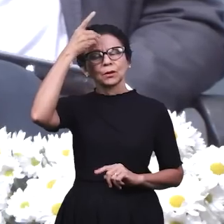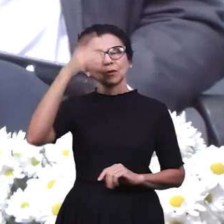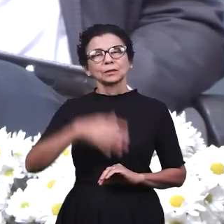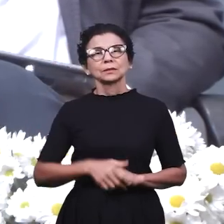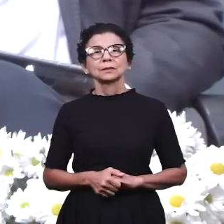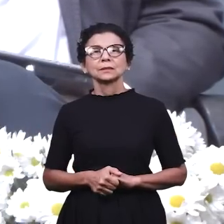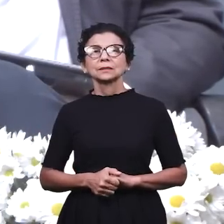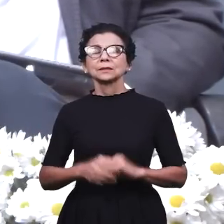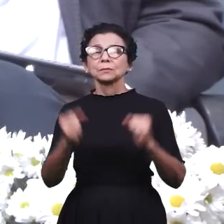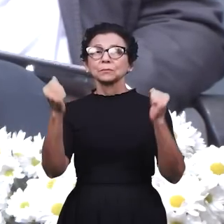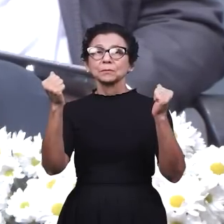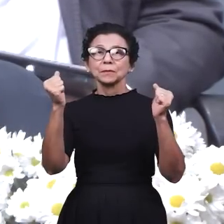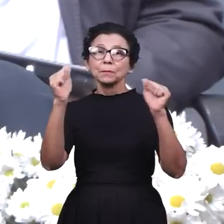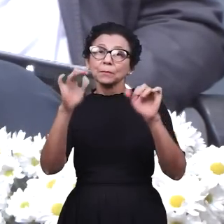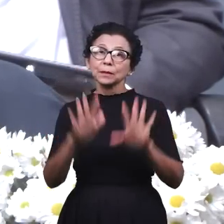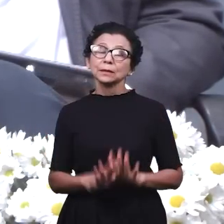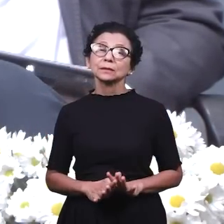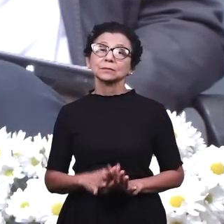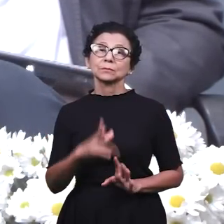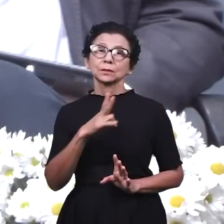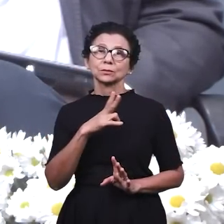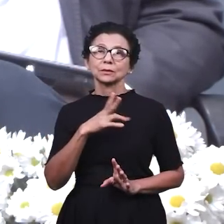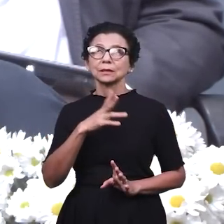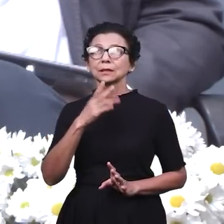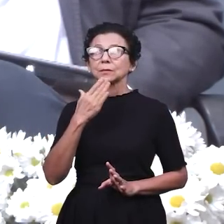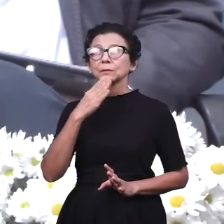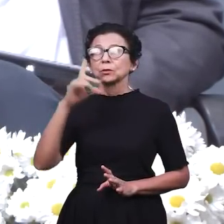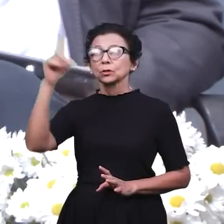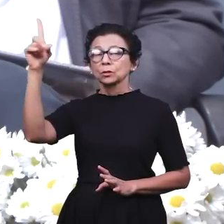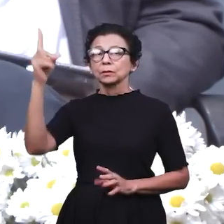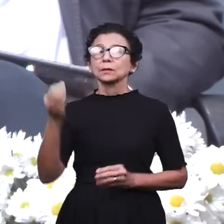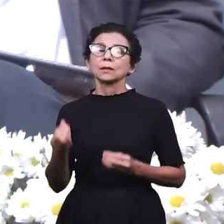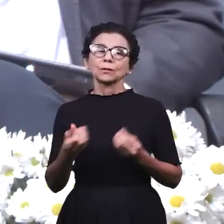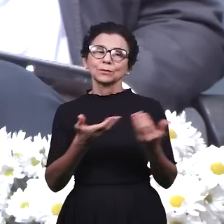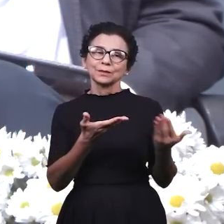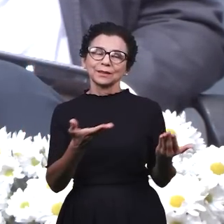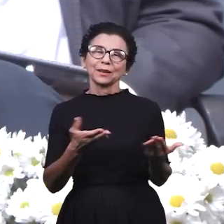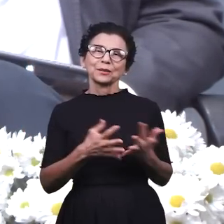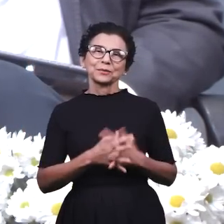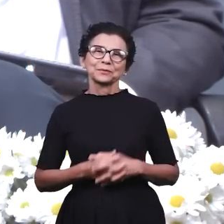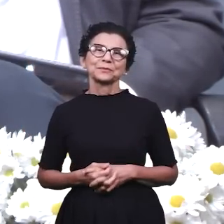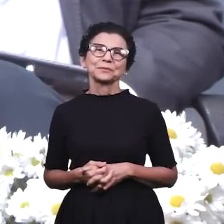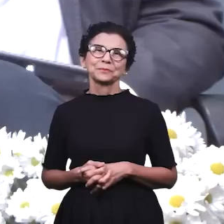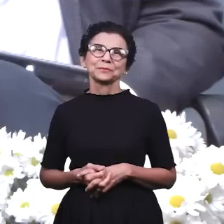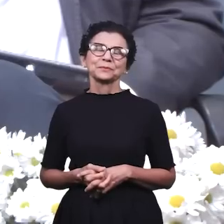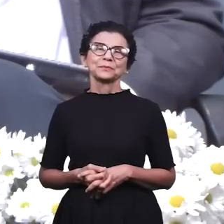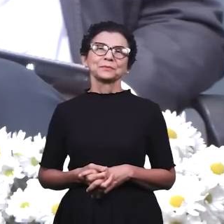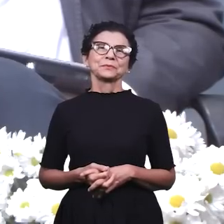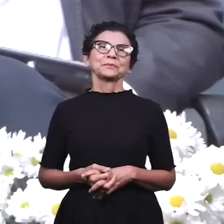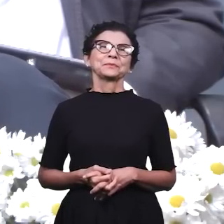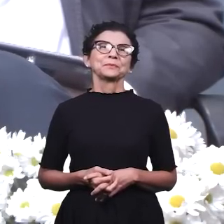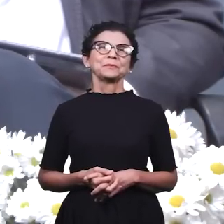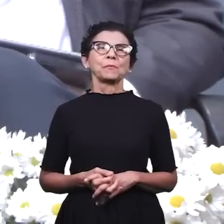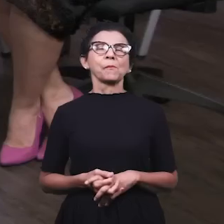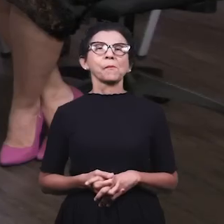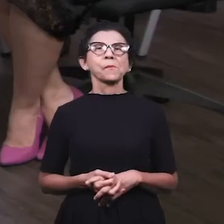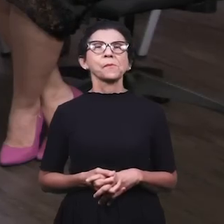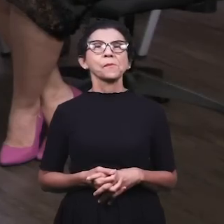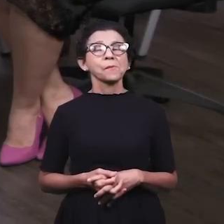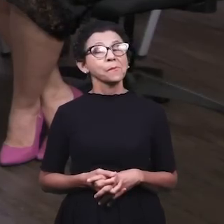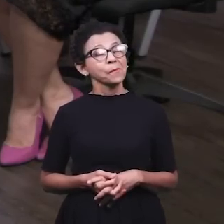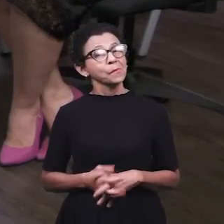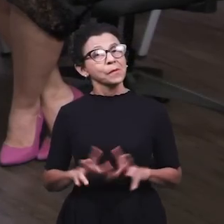isso ser uma bênção para a vida dela, porque ela tinha pedido ao Senhor isso e o Senhor concedeu para a edificação espiritual da irmã.